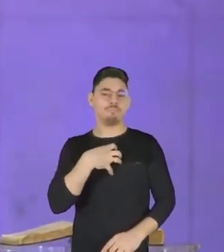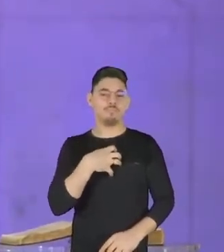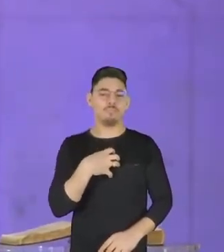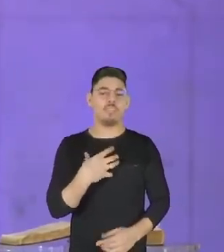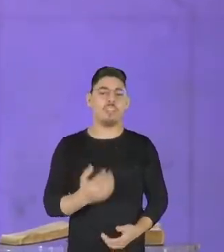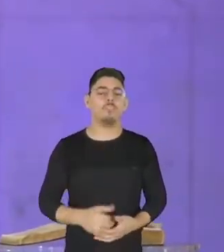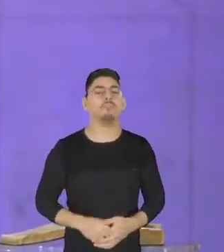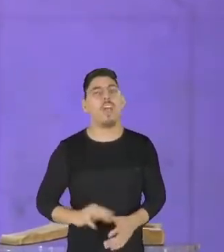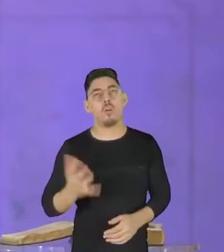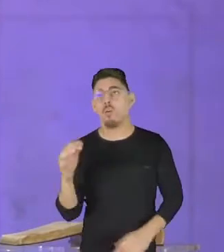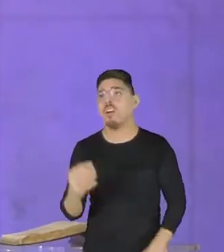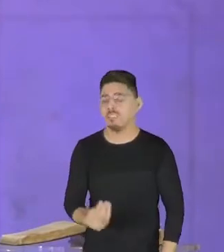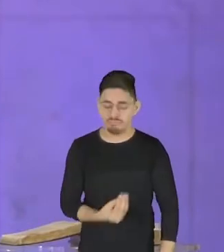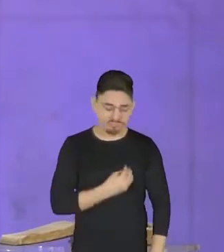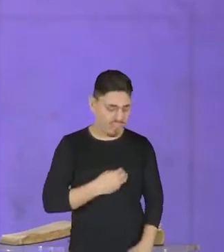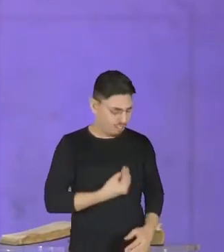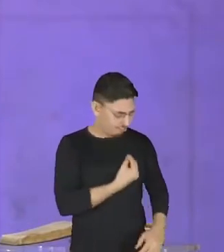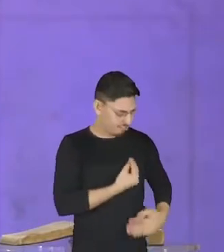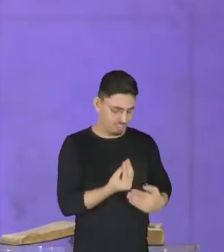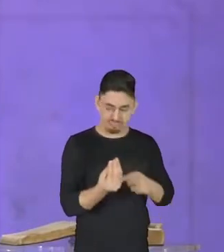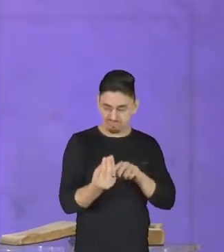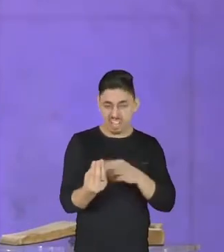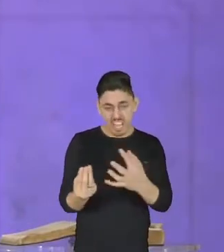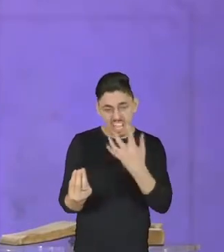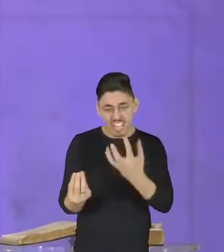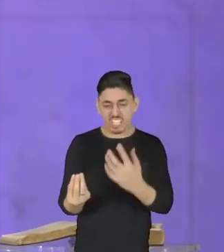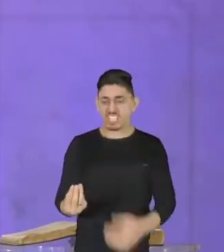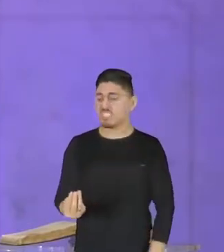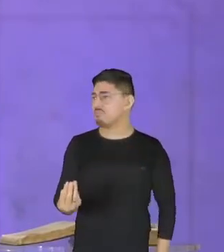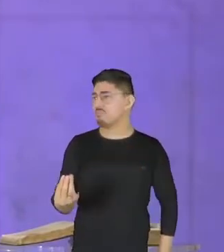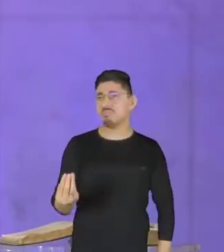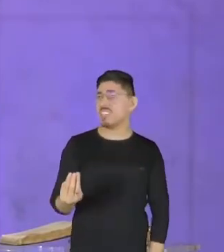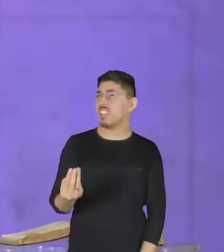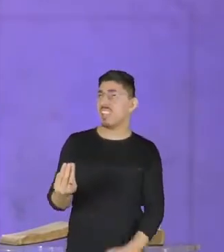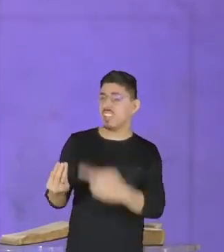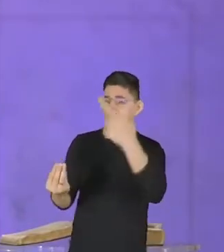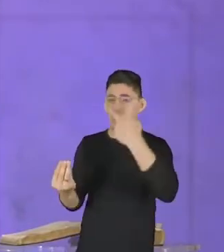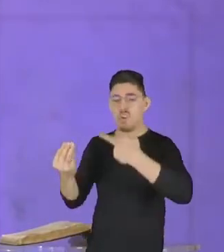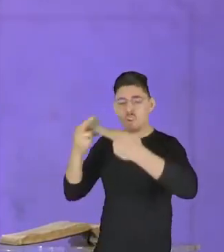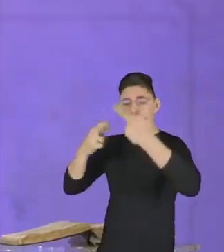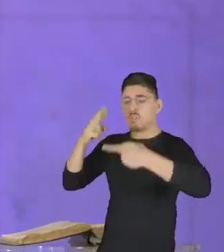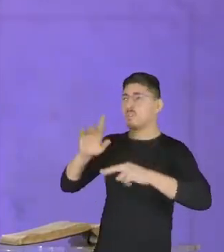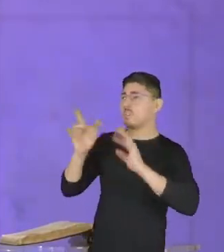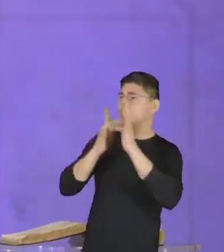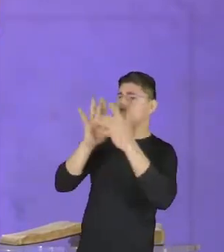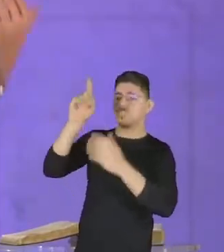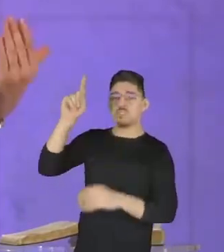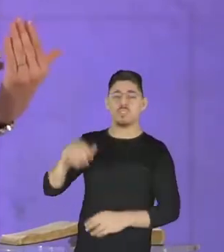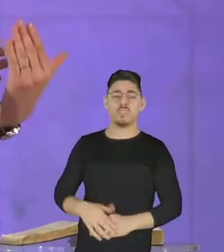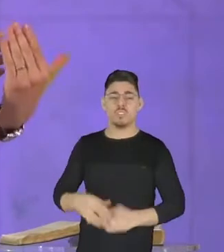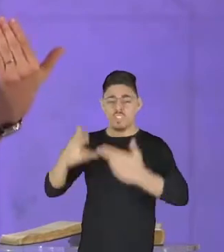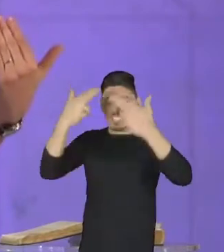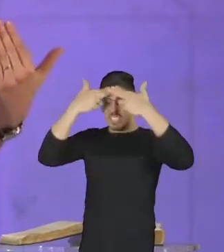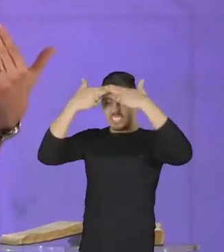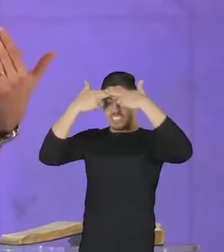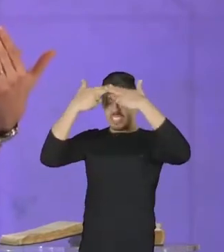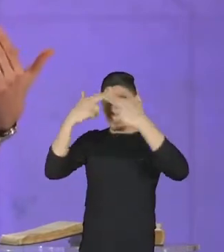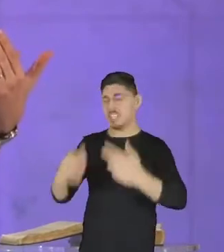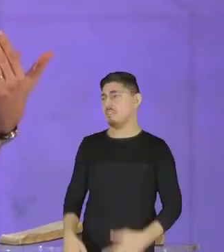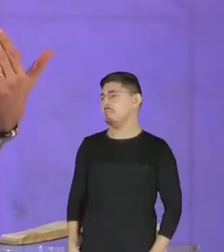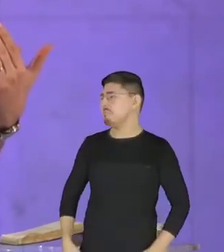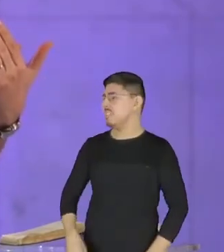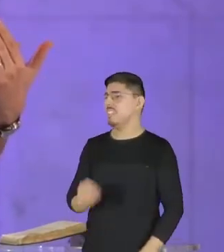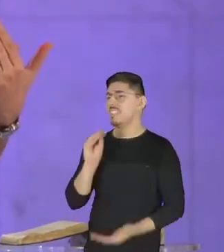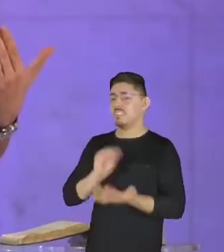Quando elas olham a vida que elas gostariam de ter com Jesus e questões emocionais resolvidas, as questões que gostariam de deixar